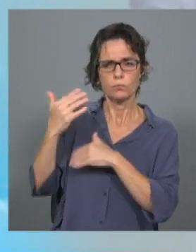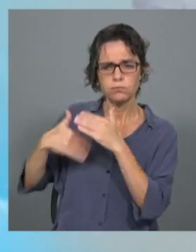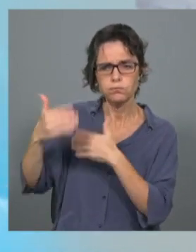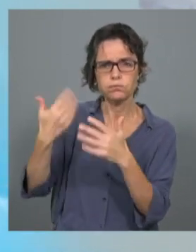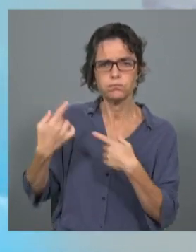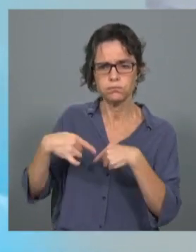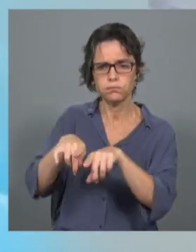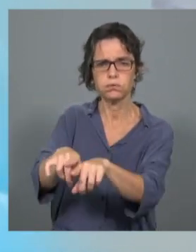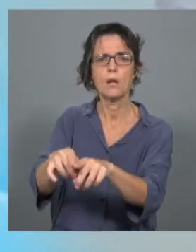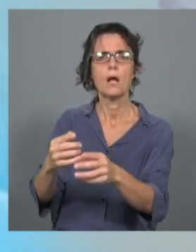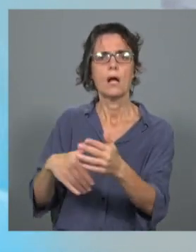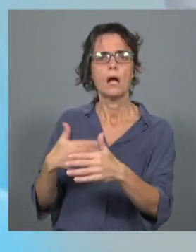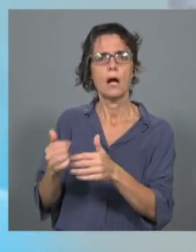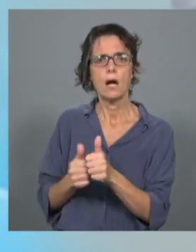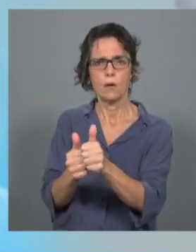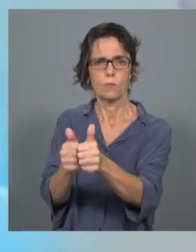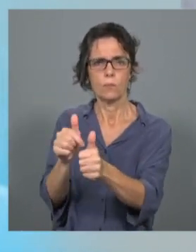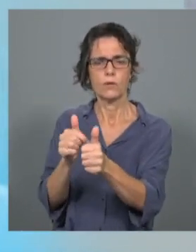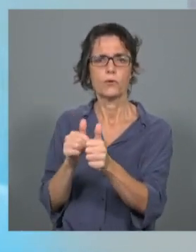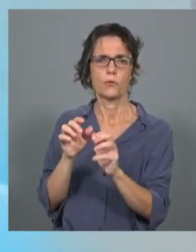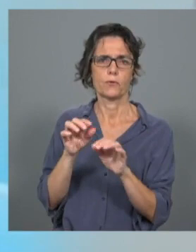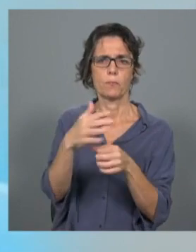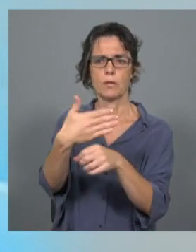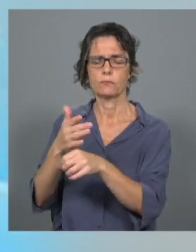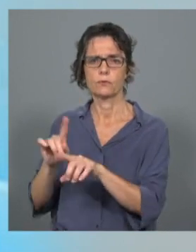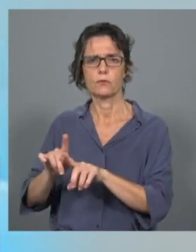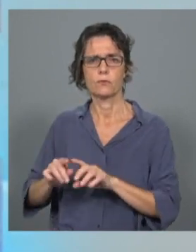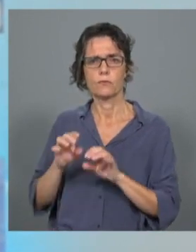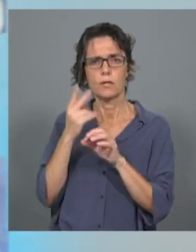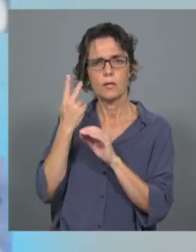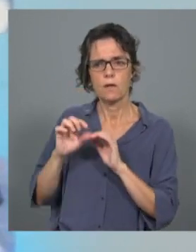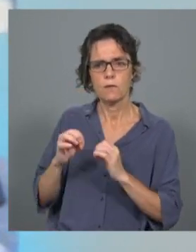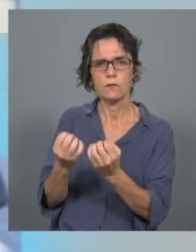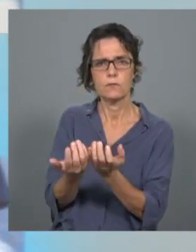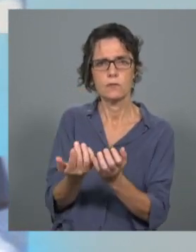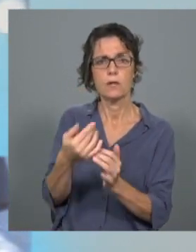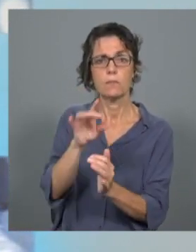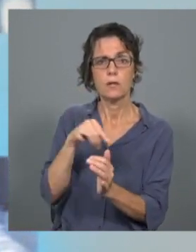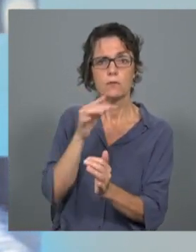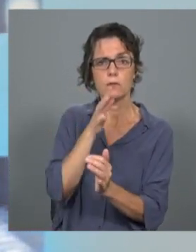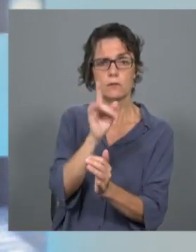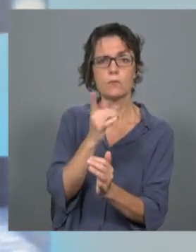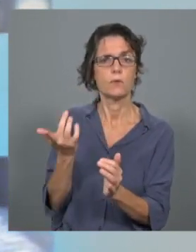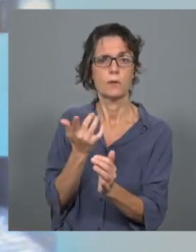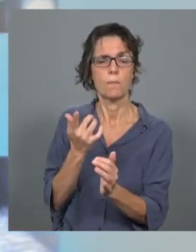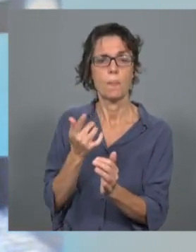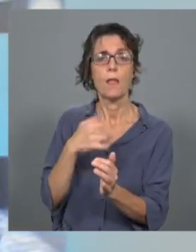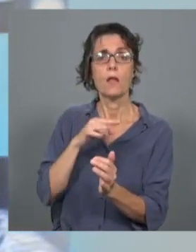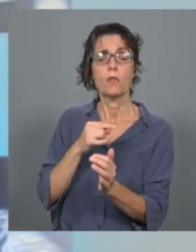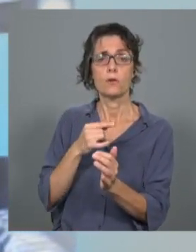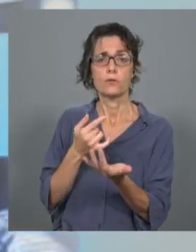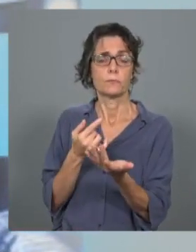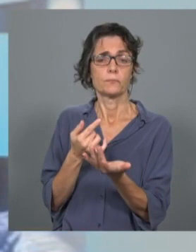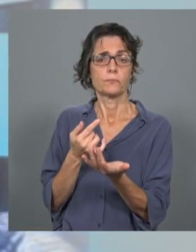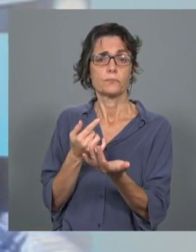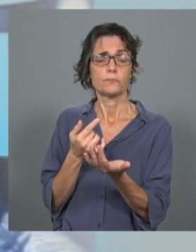as incidências nos diversos setores da vida social, etc., mas, de facto, nós podemos dizer que avançamos, até para o início da nossa conversa,